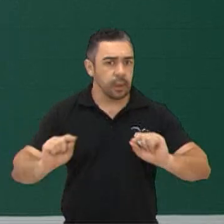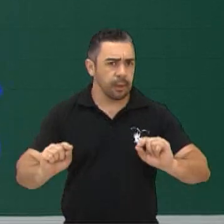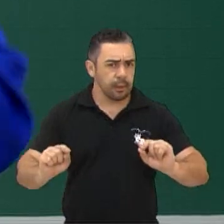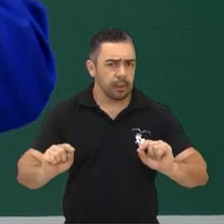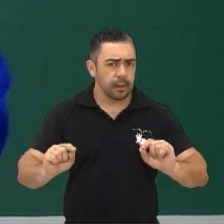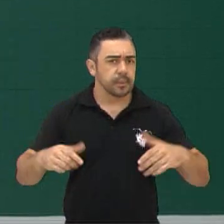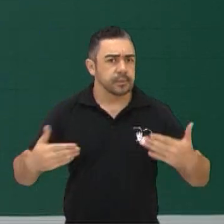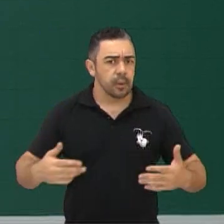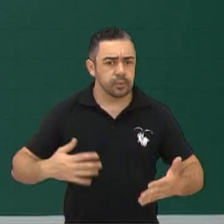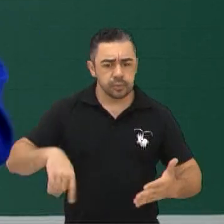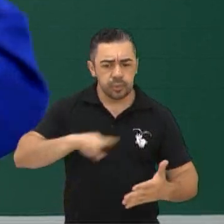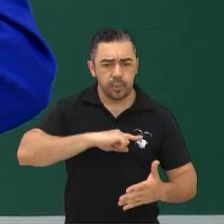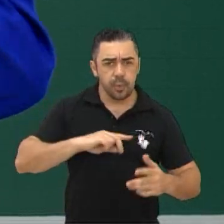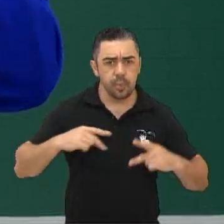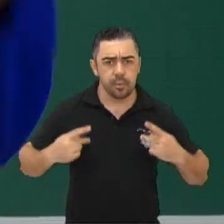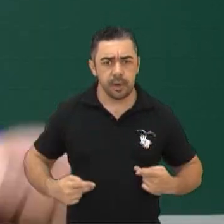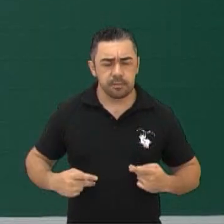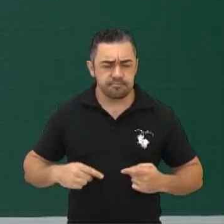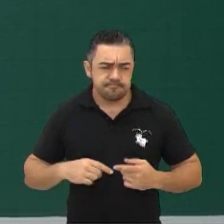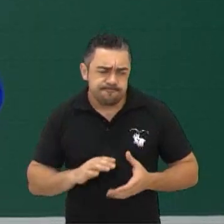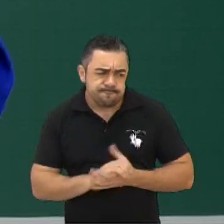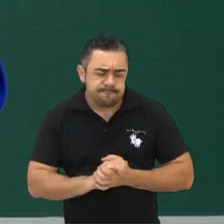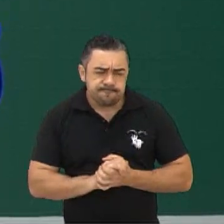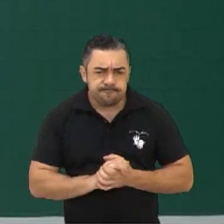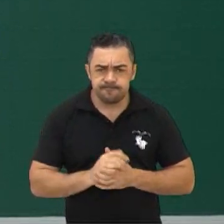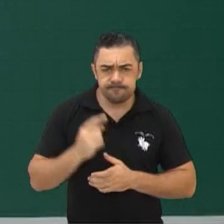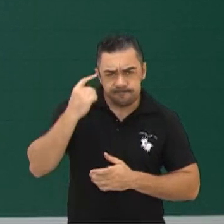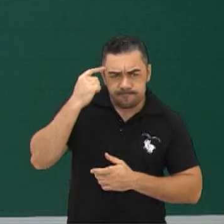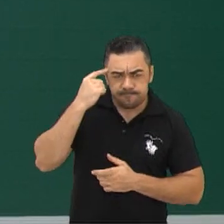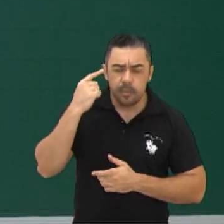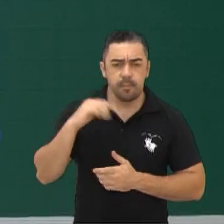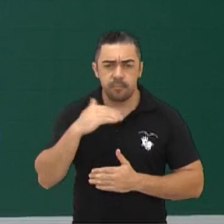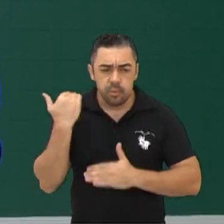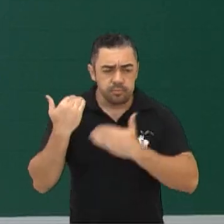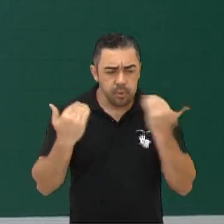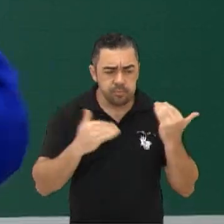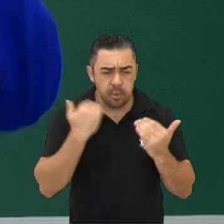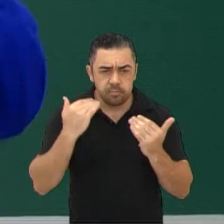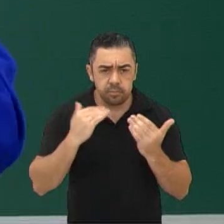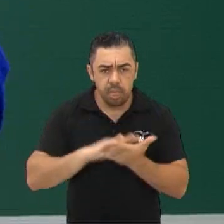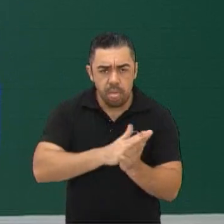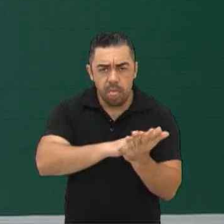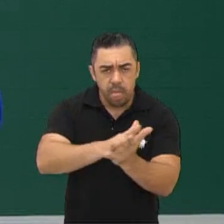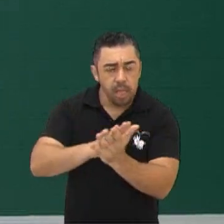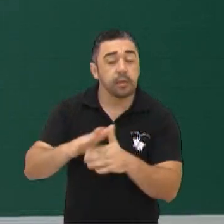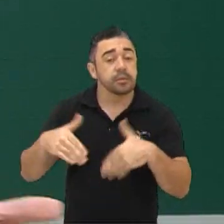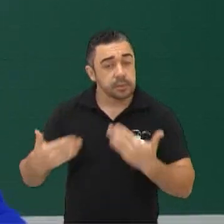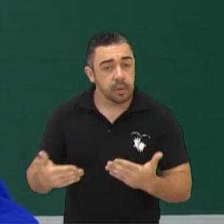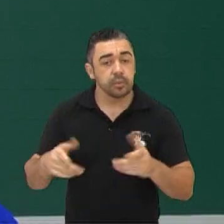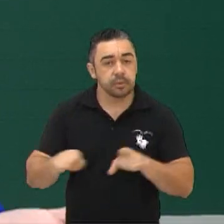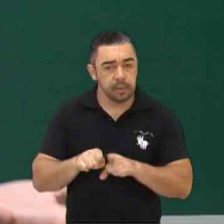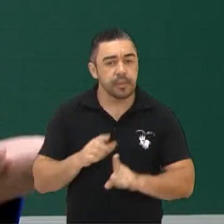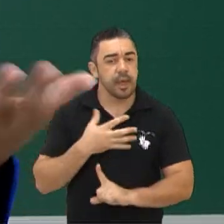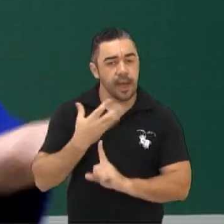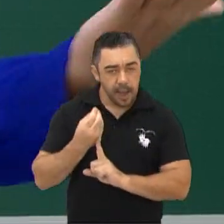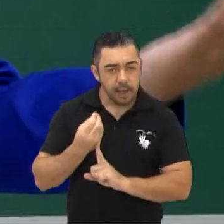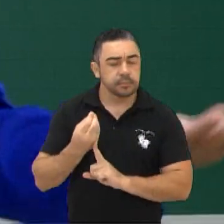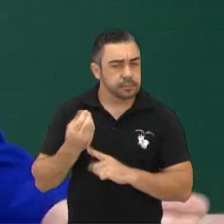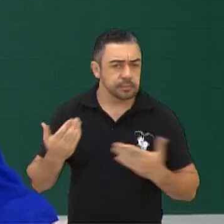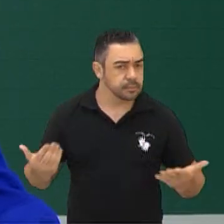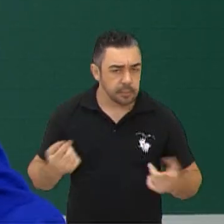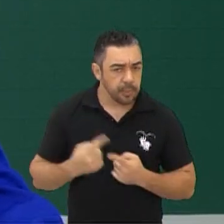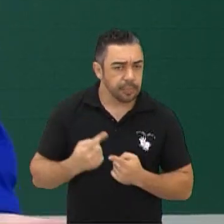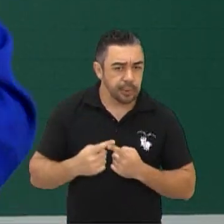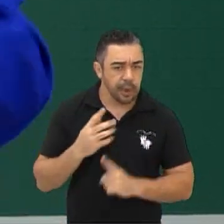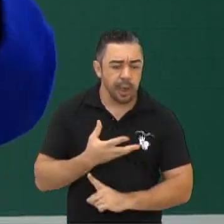ficou em questionamento, foram tantas mortes, tantos desastres que aconteceram, que até a arte respondeu a isso. Para que